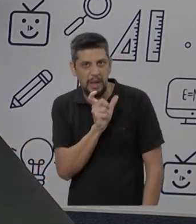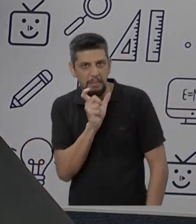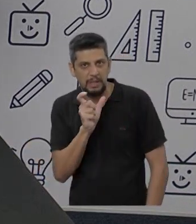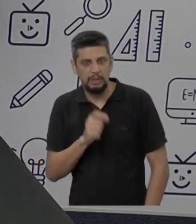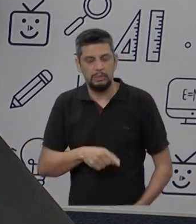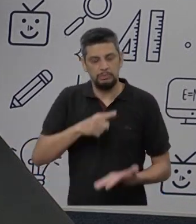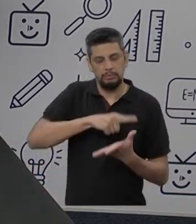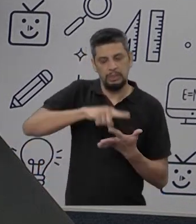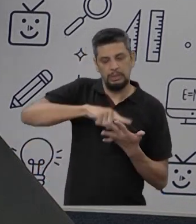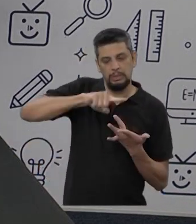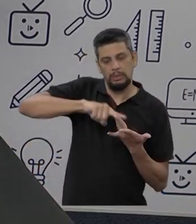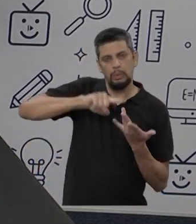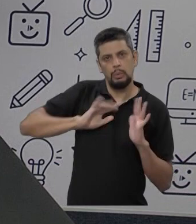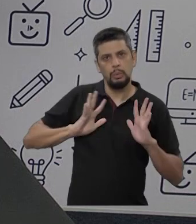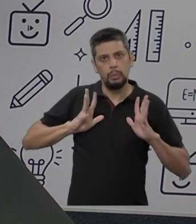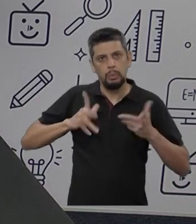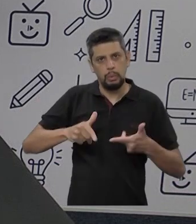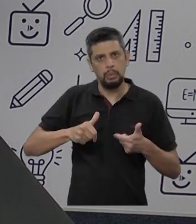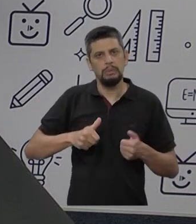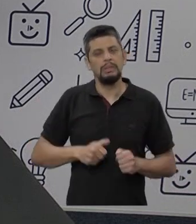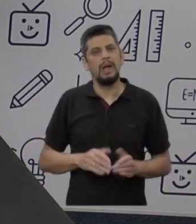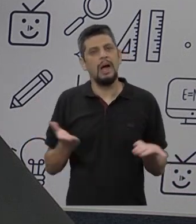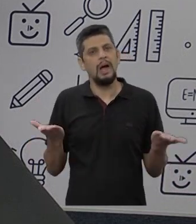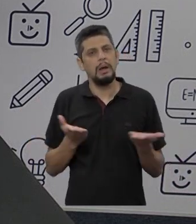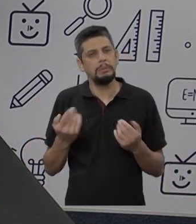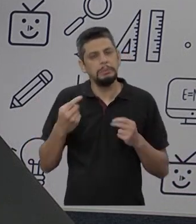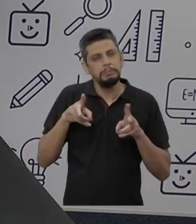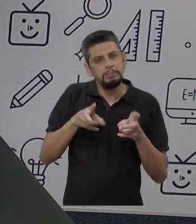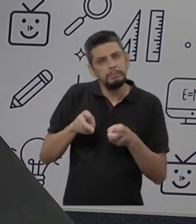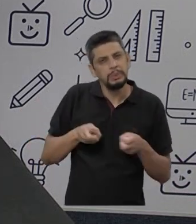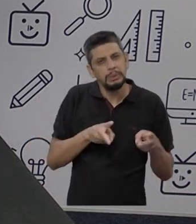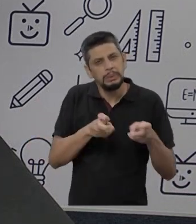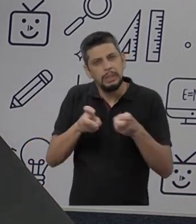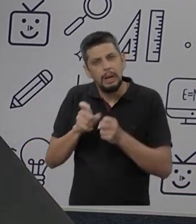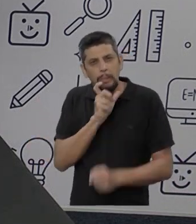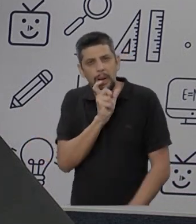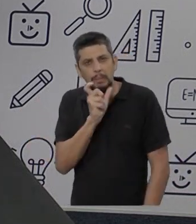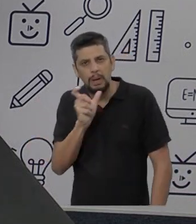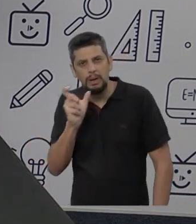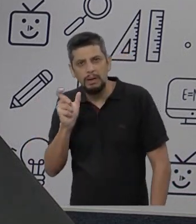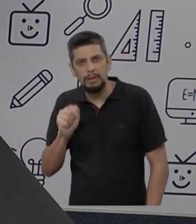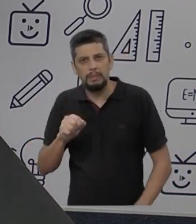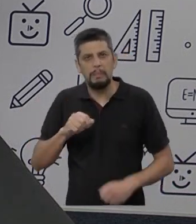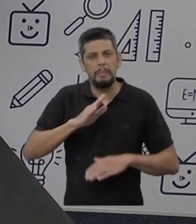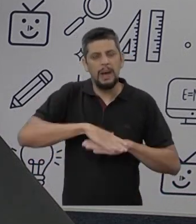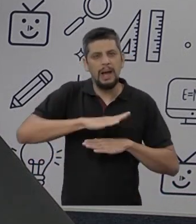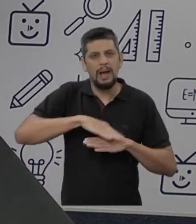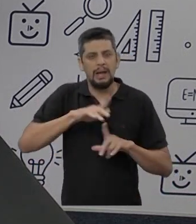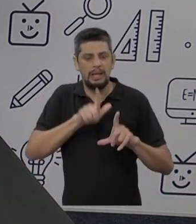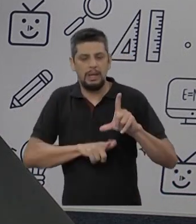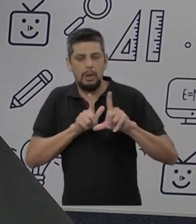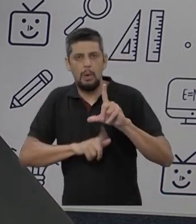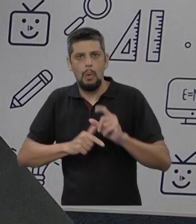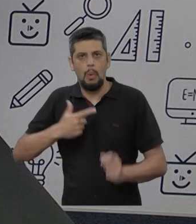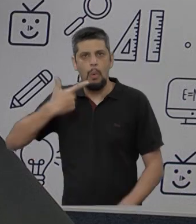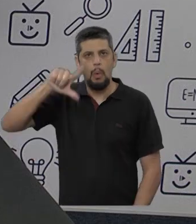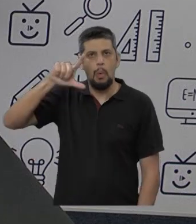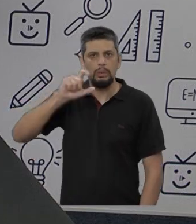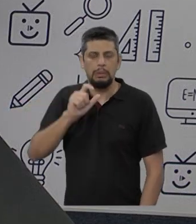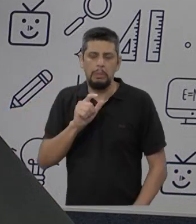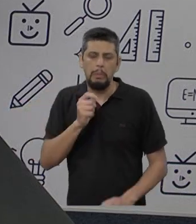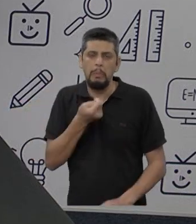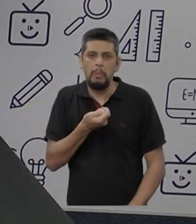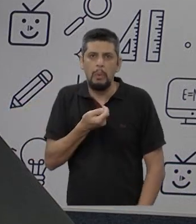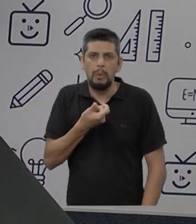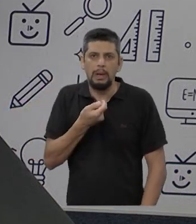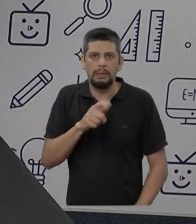então, nós contamos as letras de todas elas e percebemos que algumas palavras é formada por mais letras e outras por